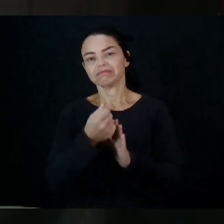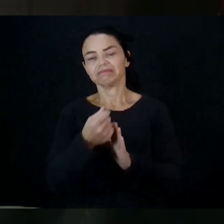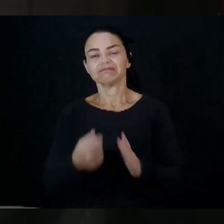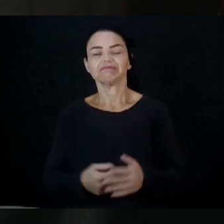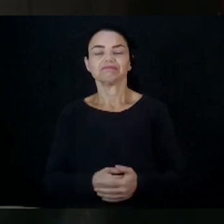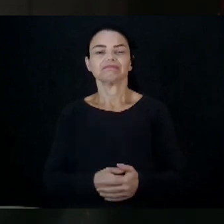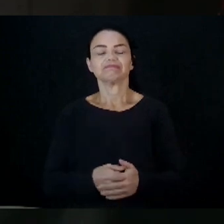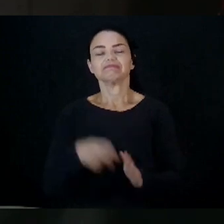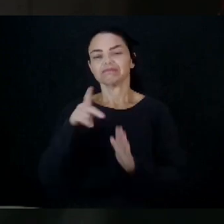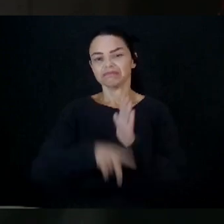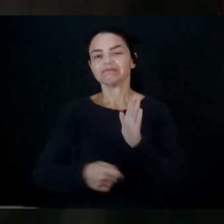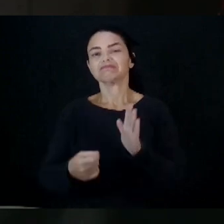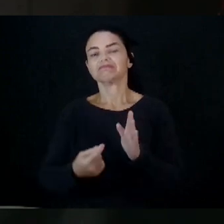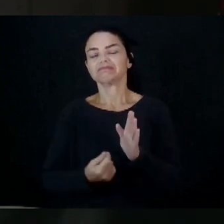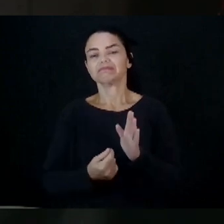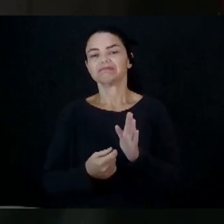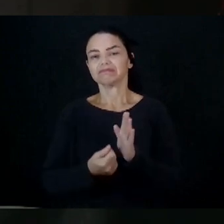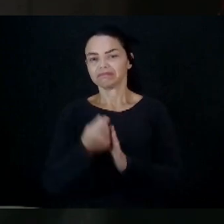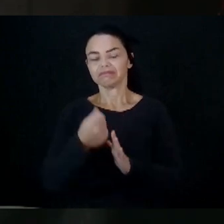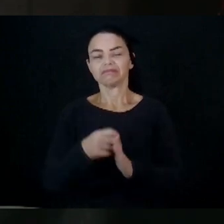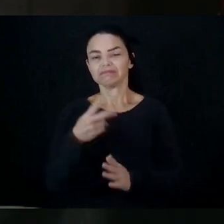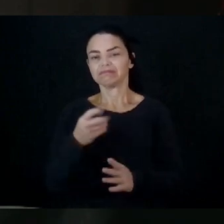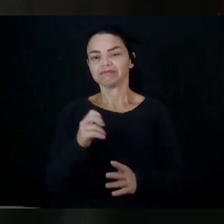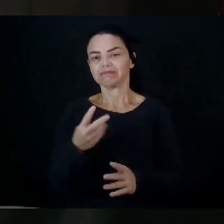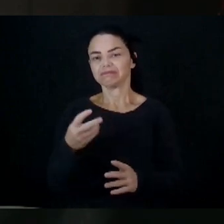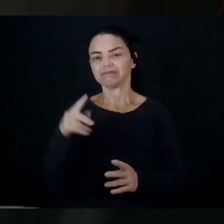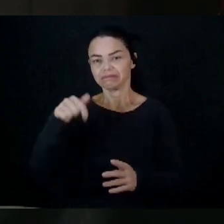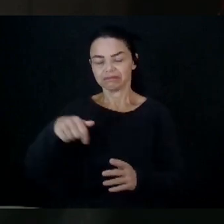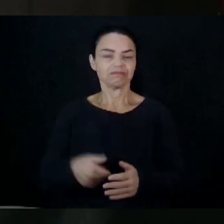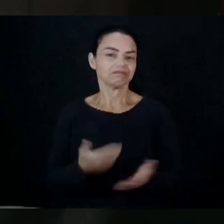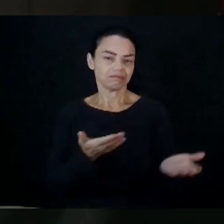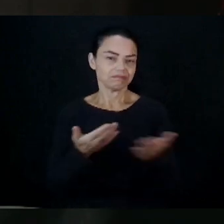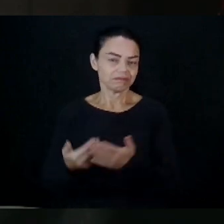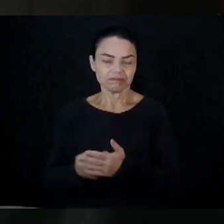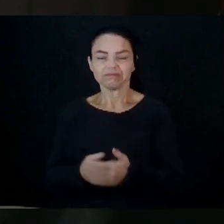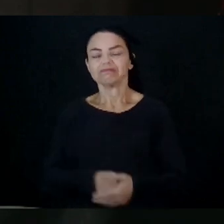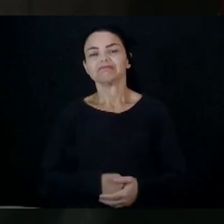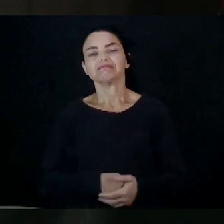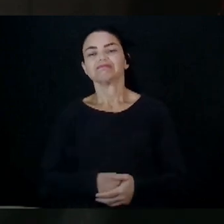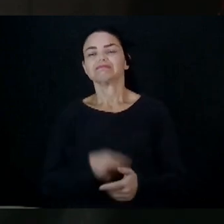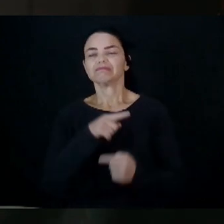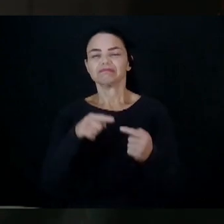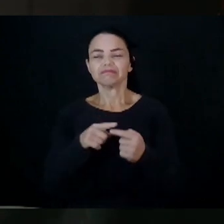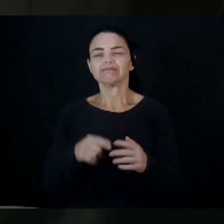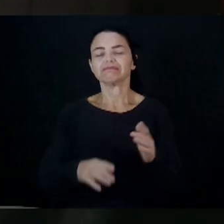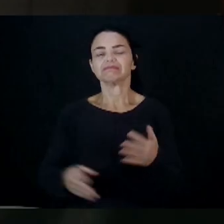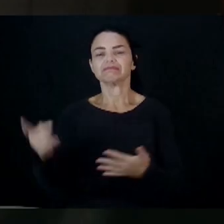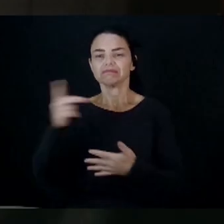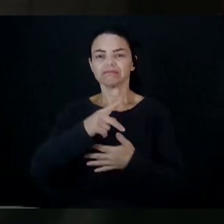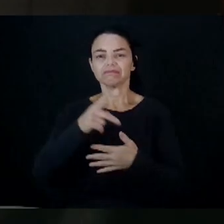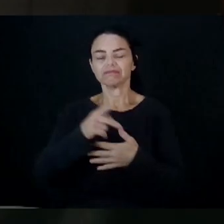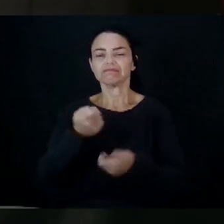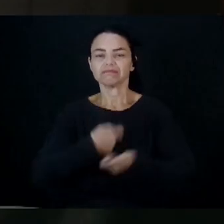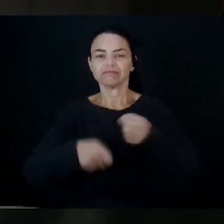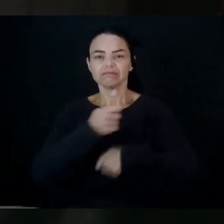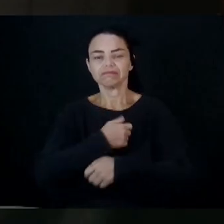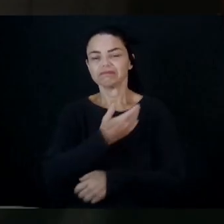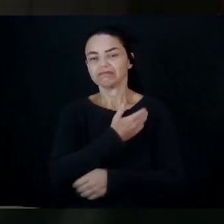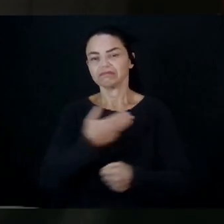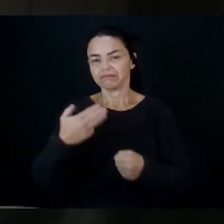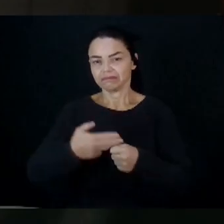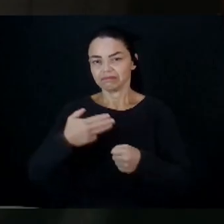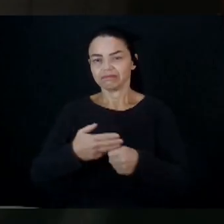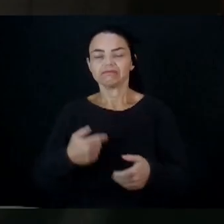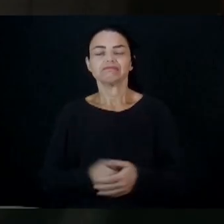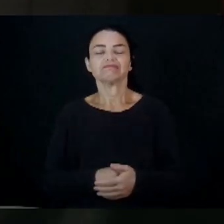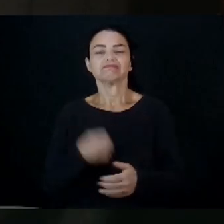para 2027. Então, a gente convida você para discutir as metas e prioridades da administração pública municipal para o próximo ano.